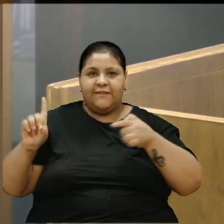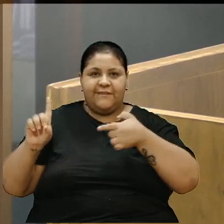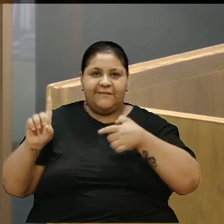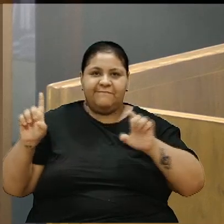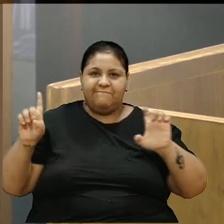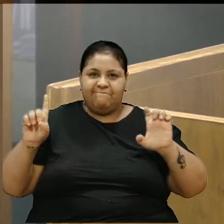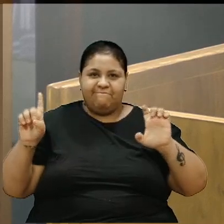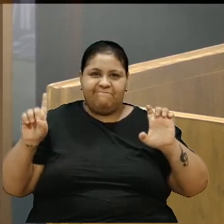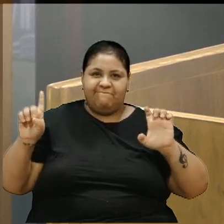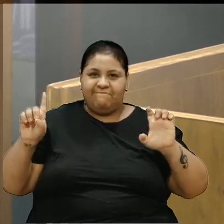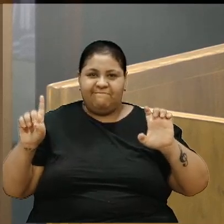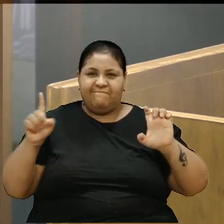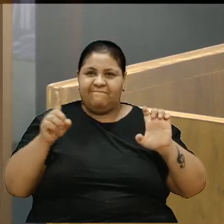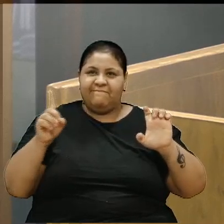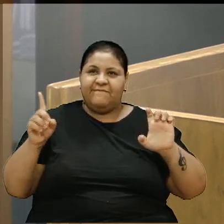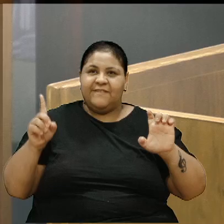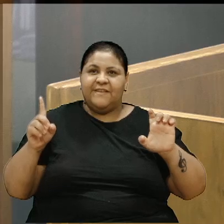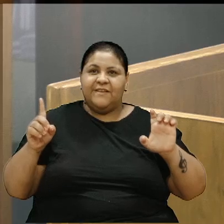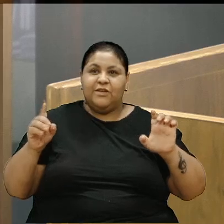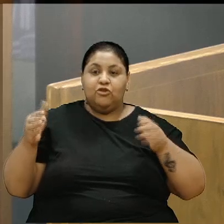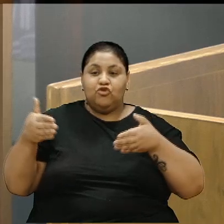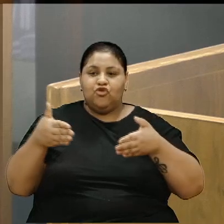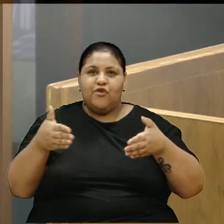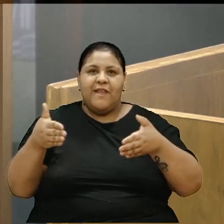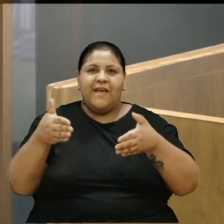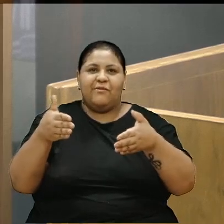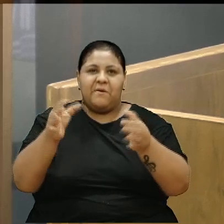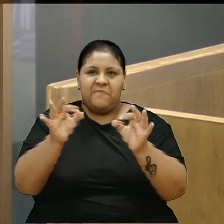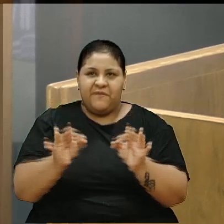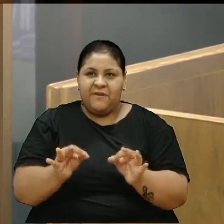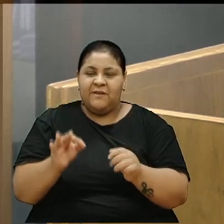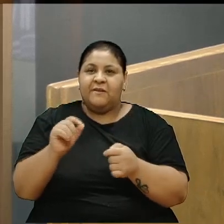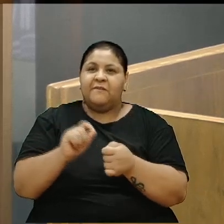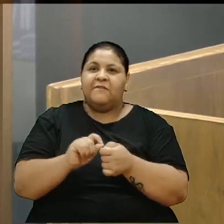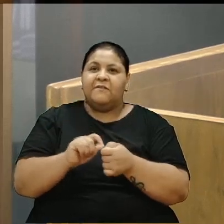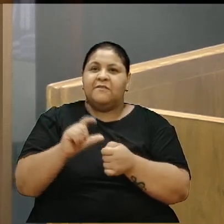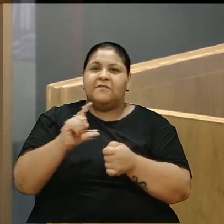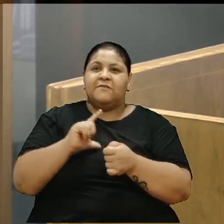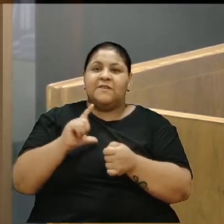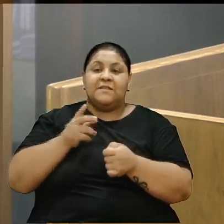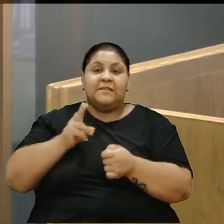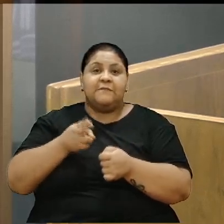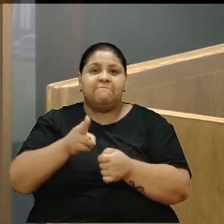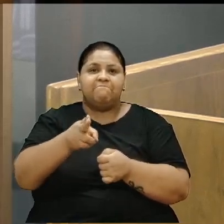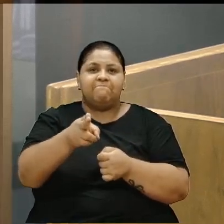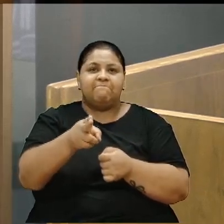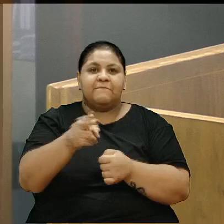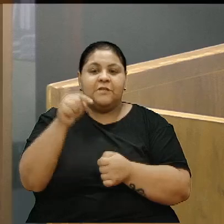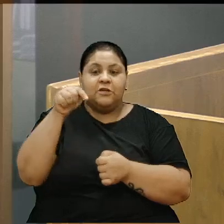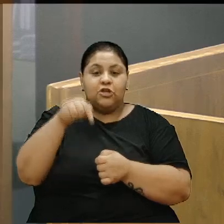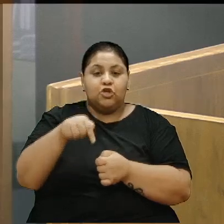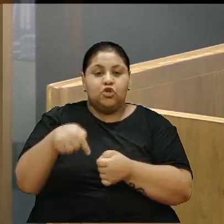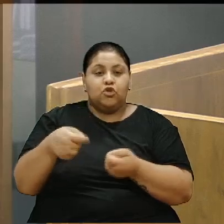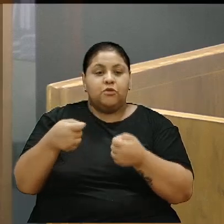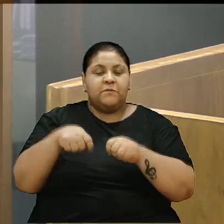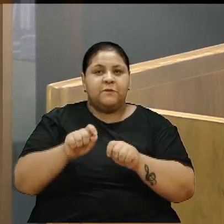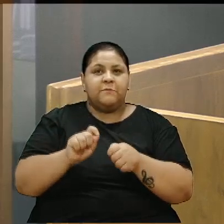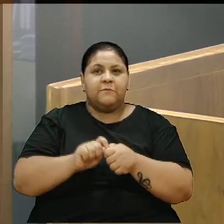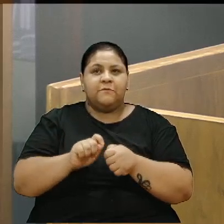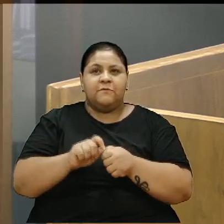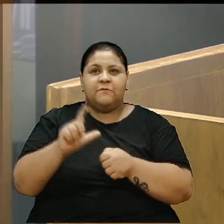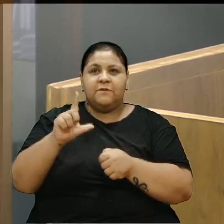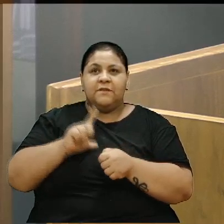Ramon? Esquerda e direita nos dá a cadência e faz com que nós tenhamos uma constância. E é isso que nós precisamos fazer, é